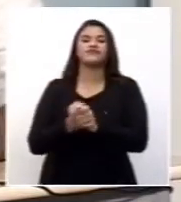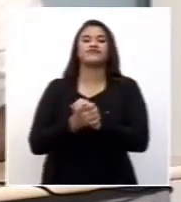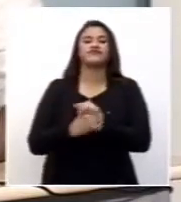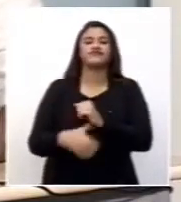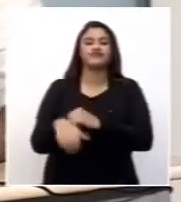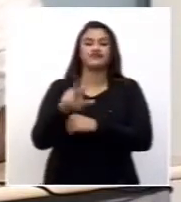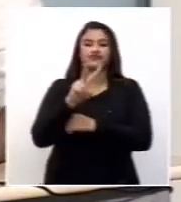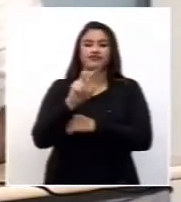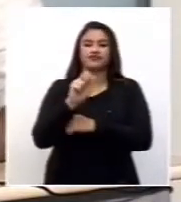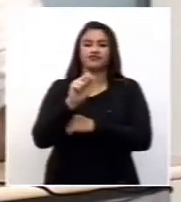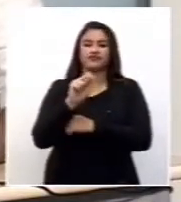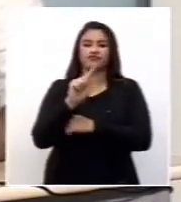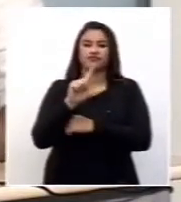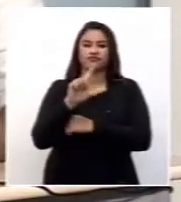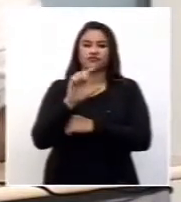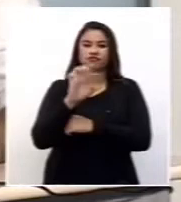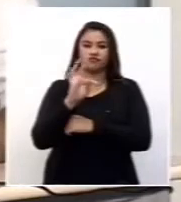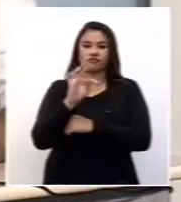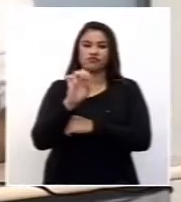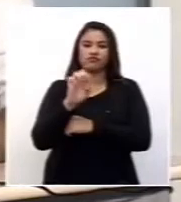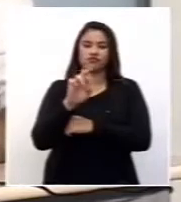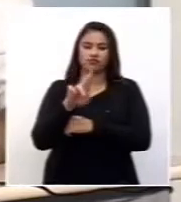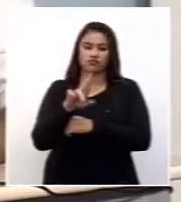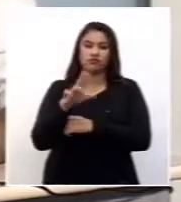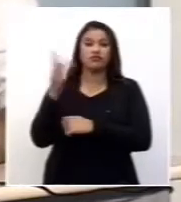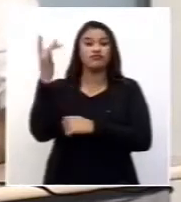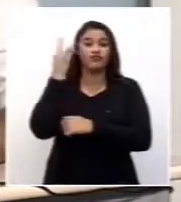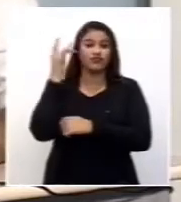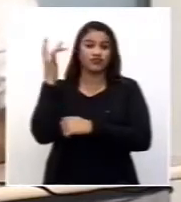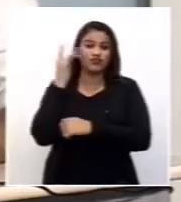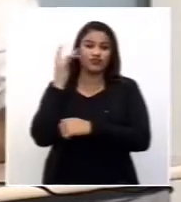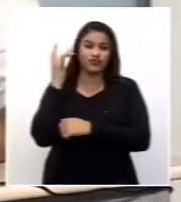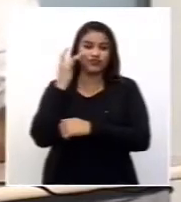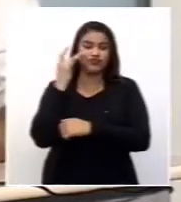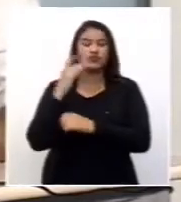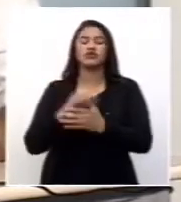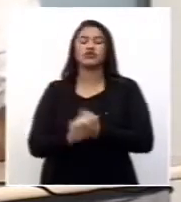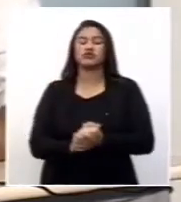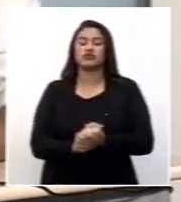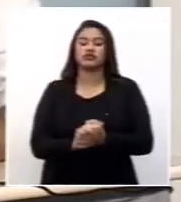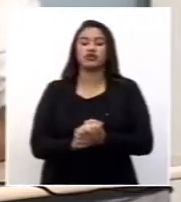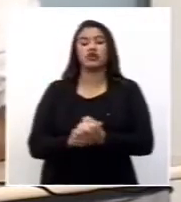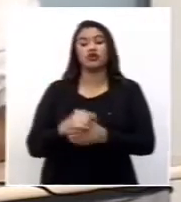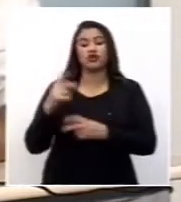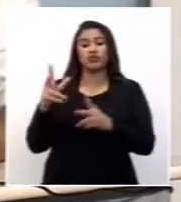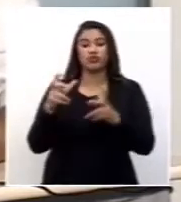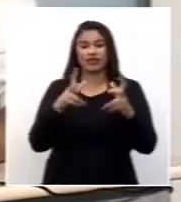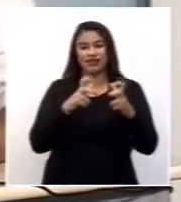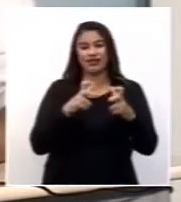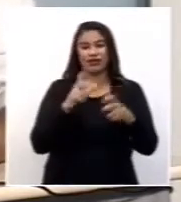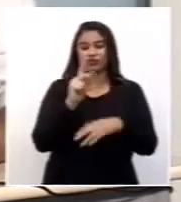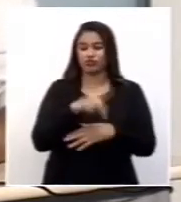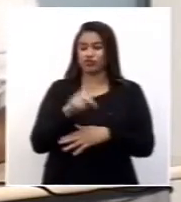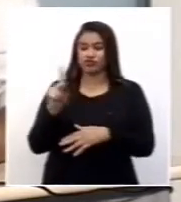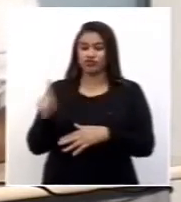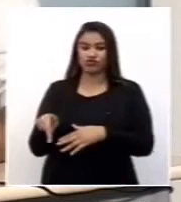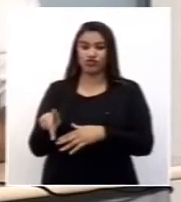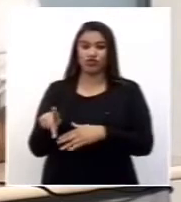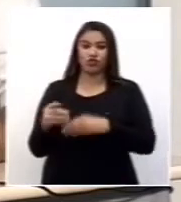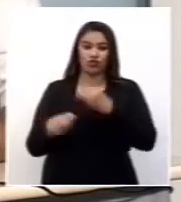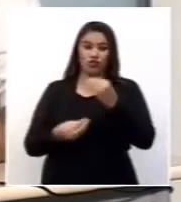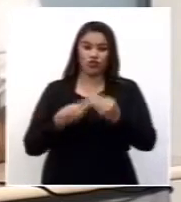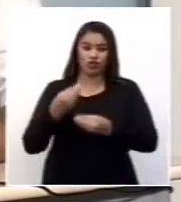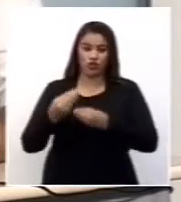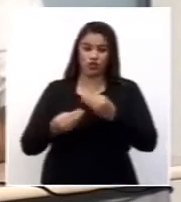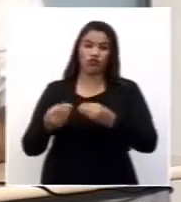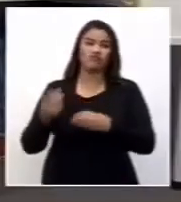bom senso. Então perceba, Marcelo, que os professores aparentemente estão